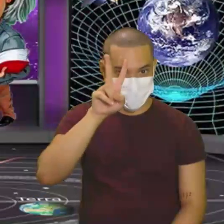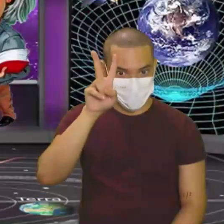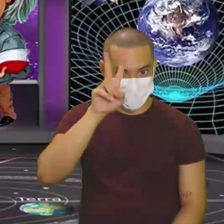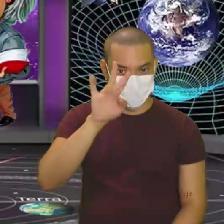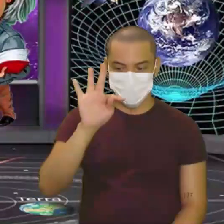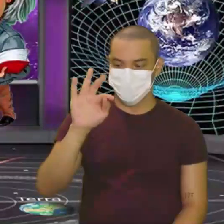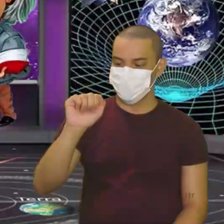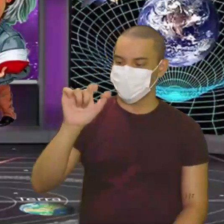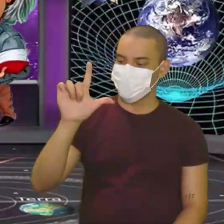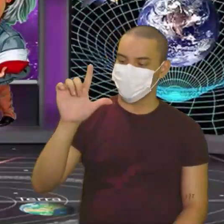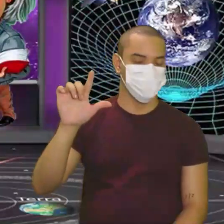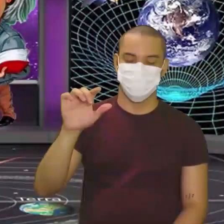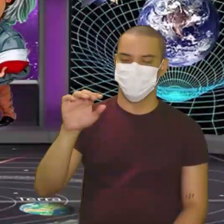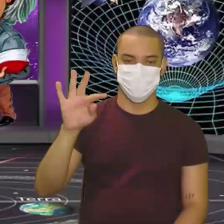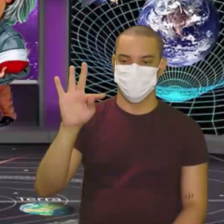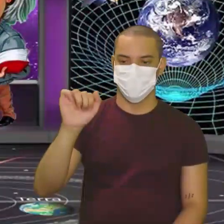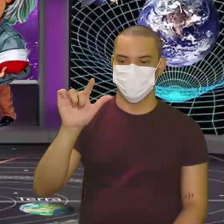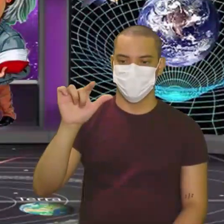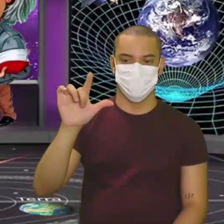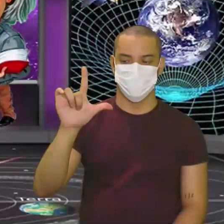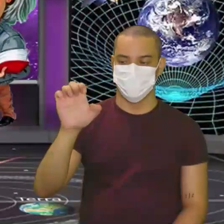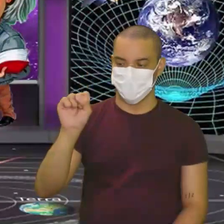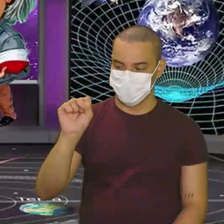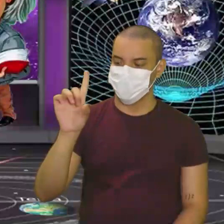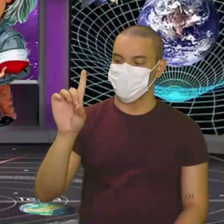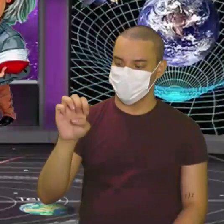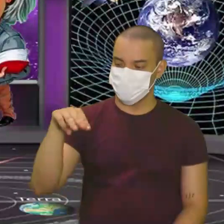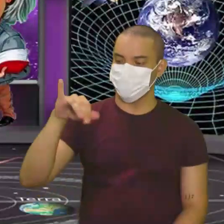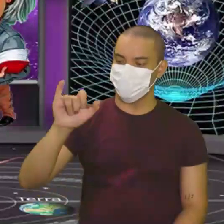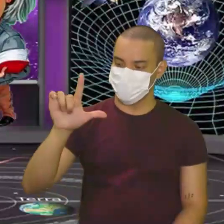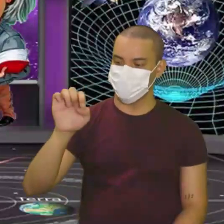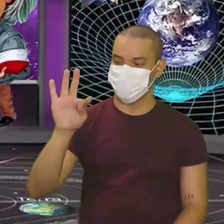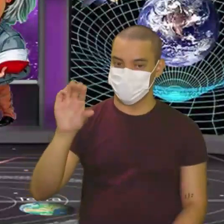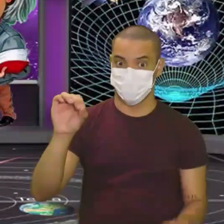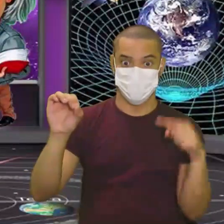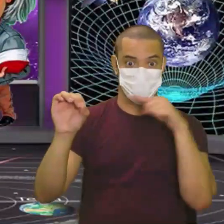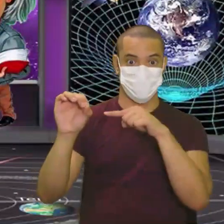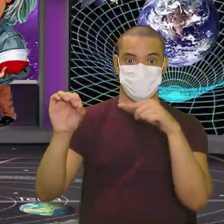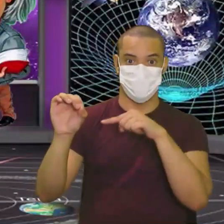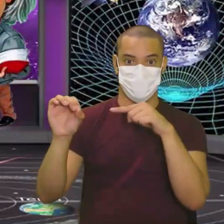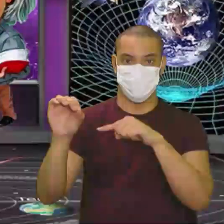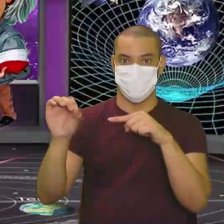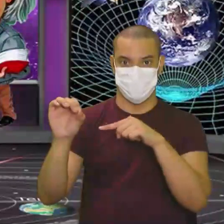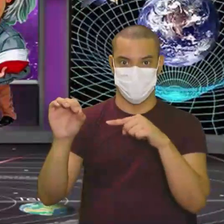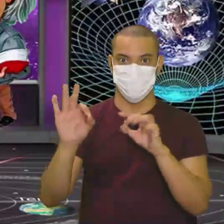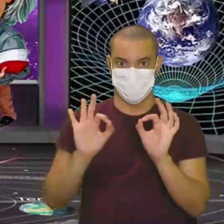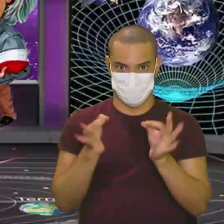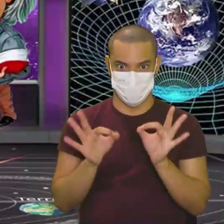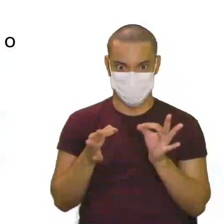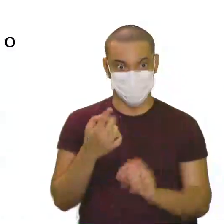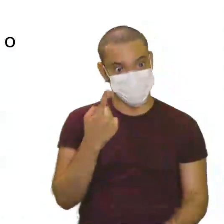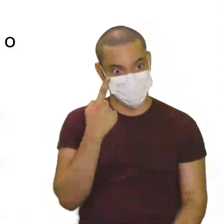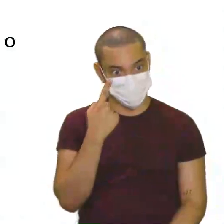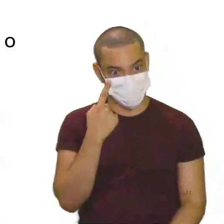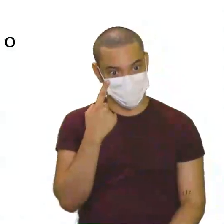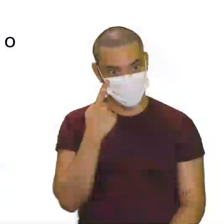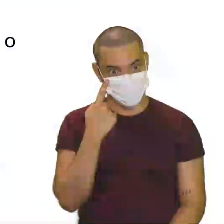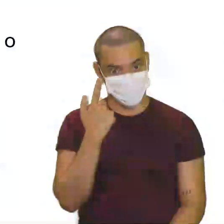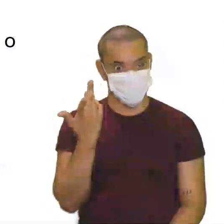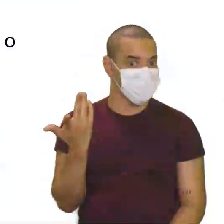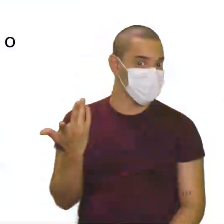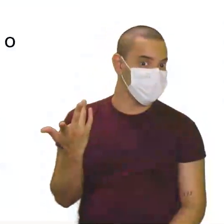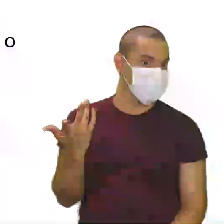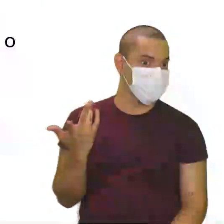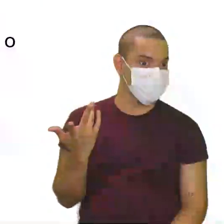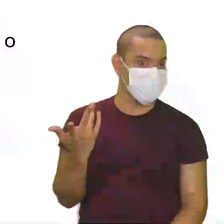Tales de Mileto né então Tales de Mileto ele começou a fazer essas investigações Ok então vamos ali julgar Nossa alternativa